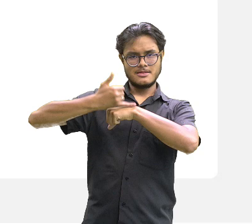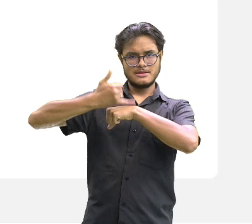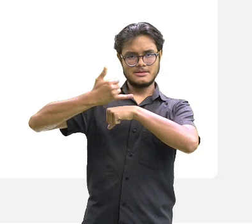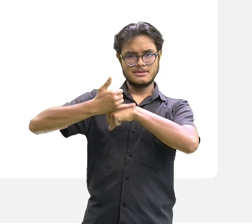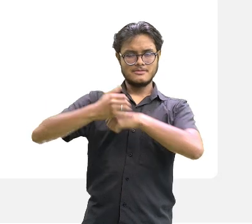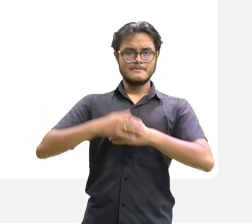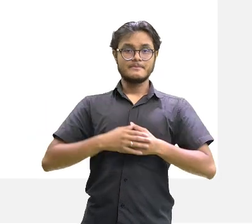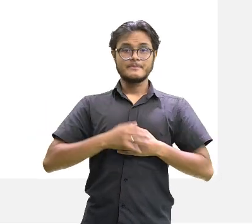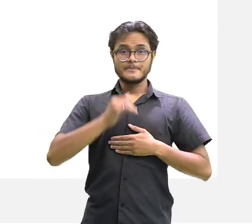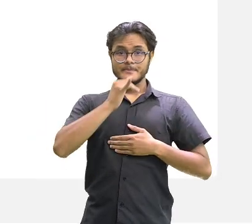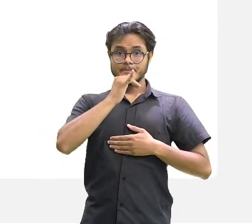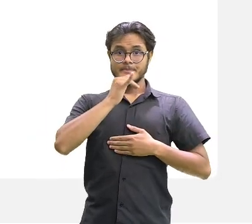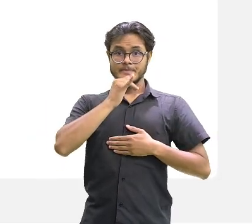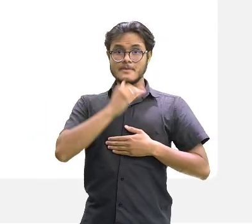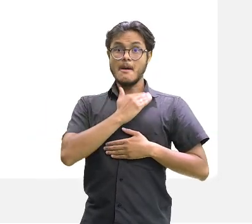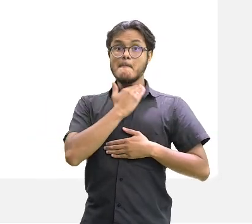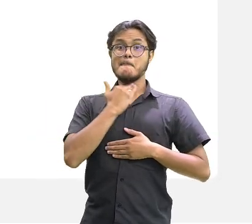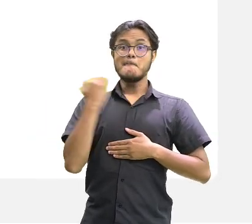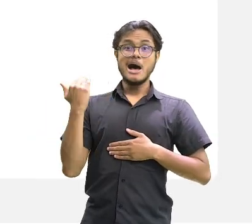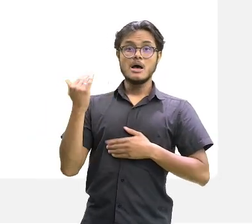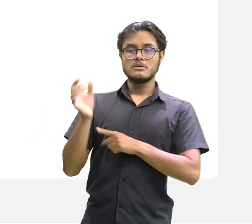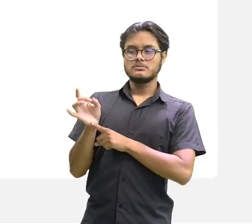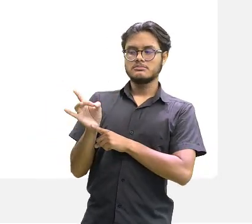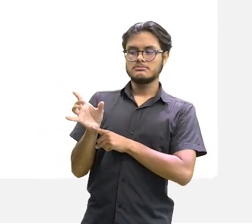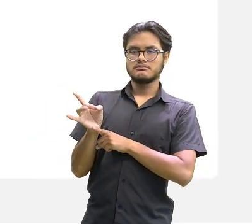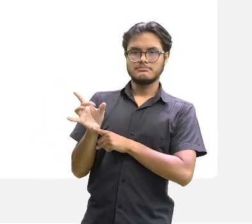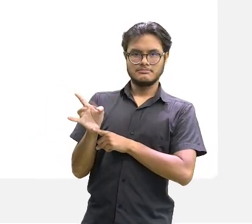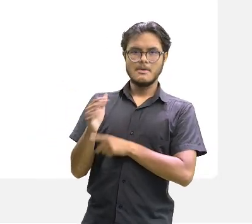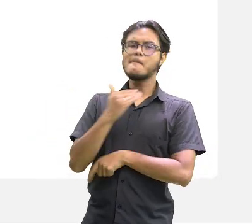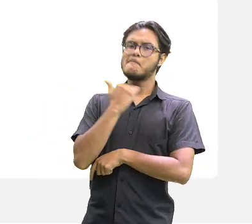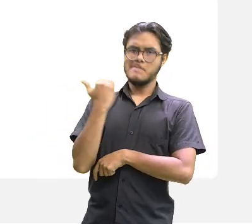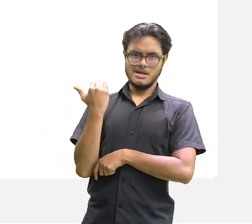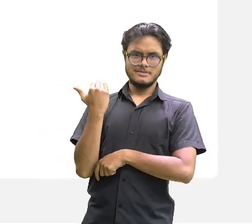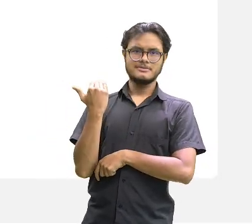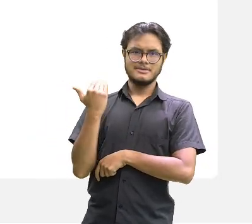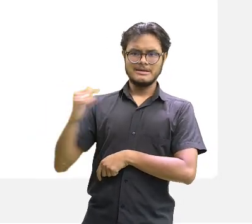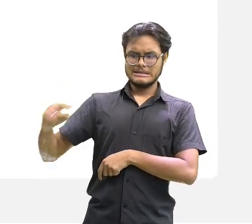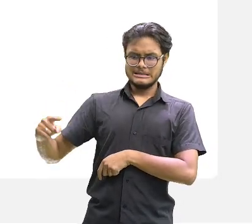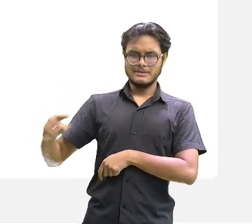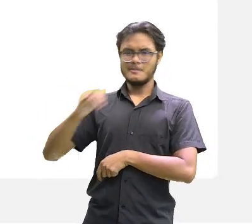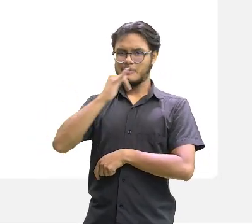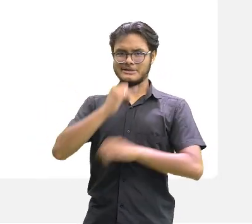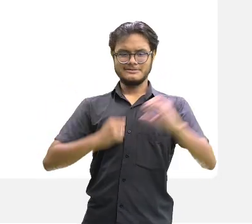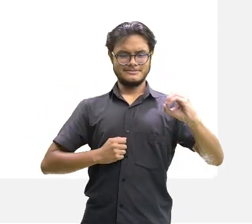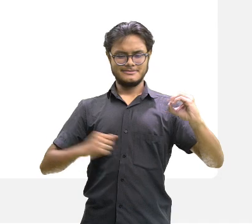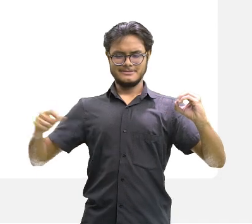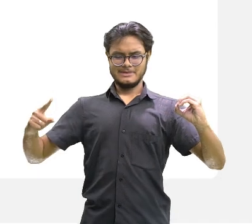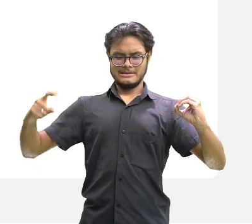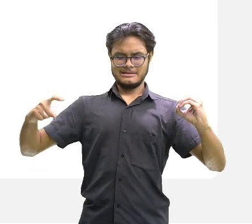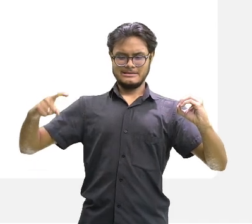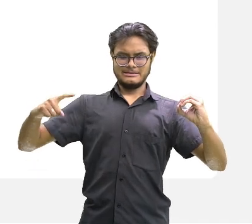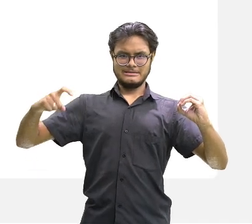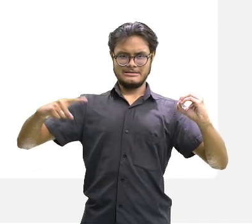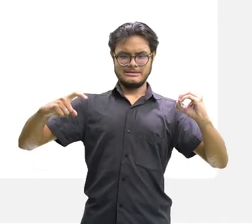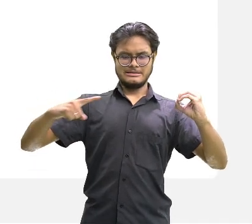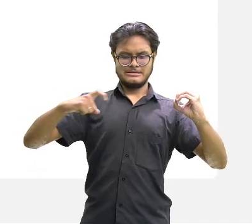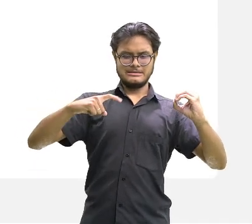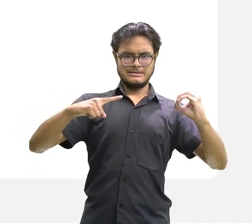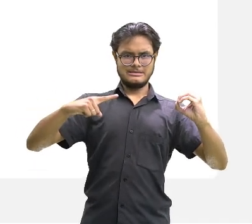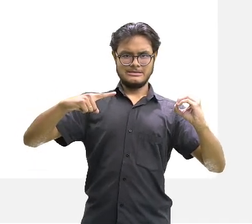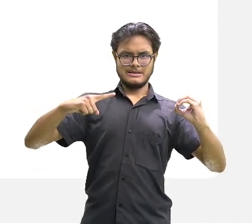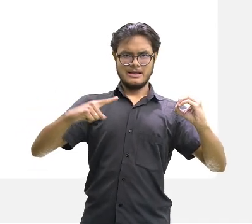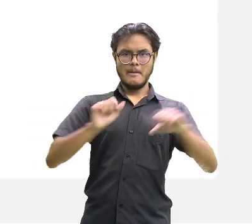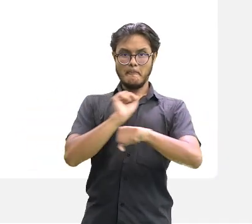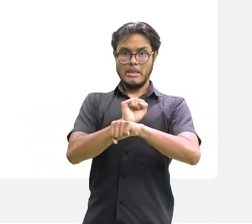espermicida intrauterino, impedindo que os espermatozoides alcancem o ovócito, né? Alcance o óvulo,